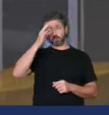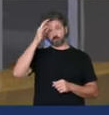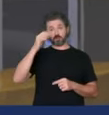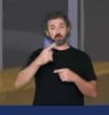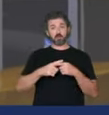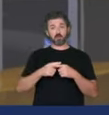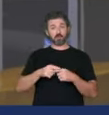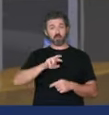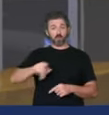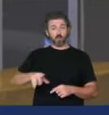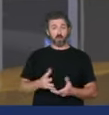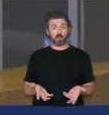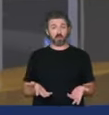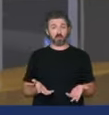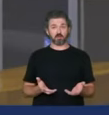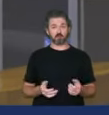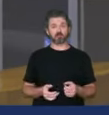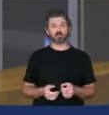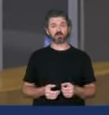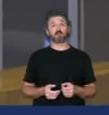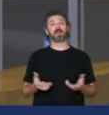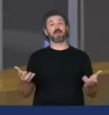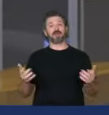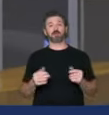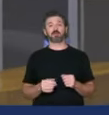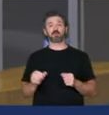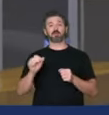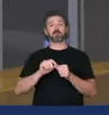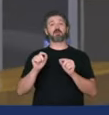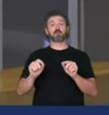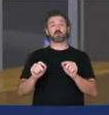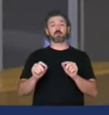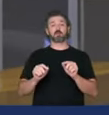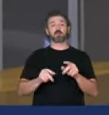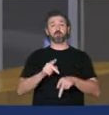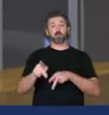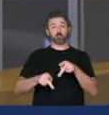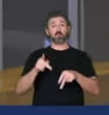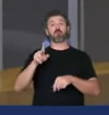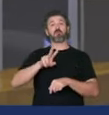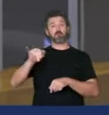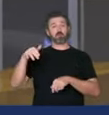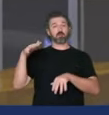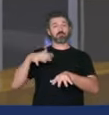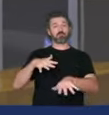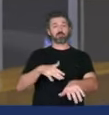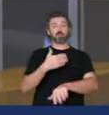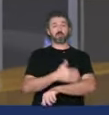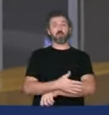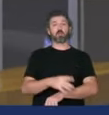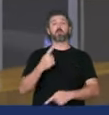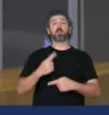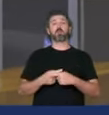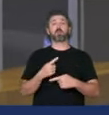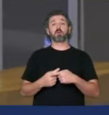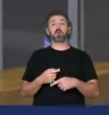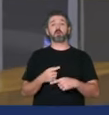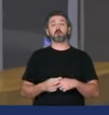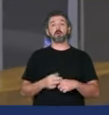não foi. E é isso que faz com que as pessoas vão às ruas, sobretudo porque foi uma